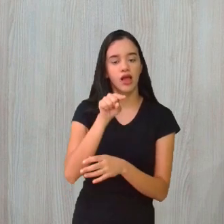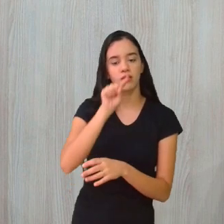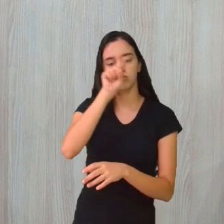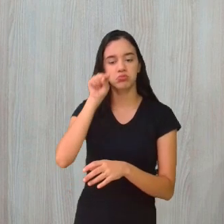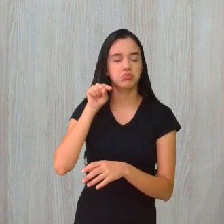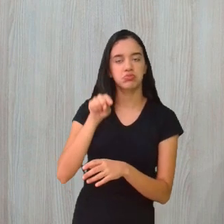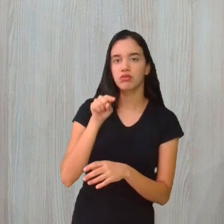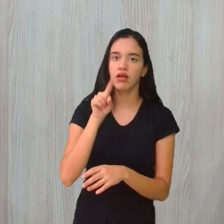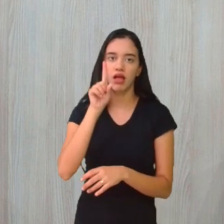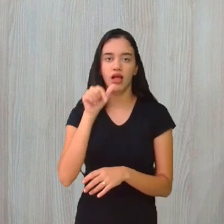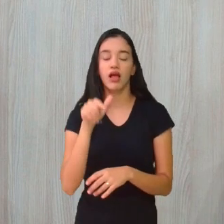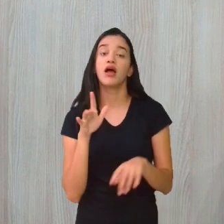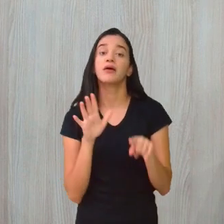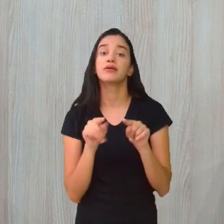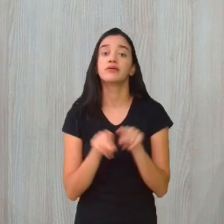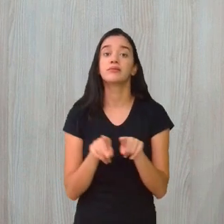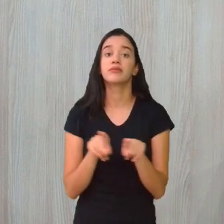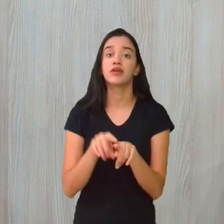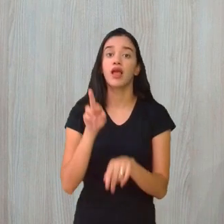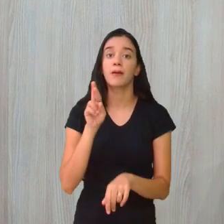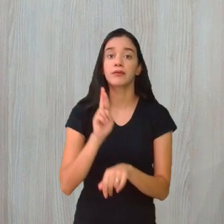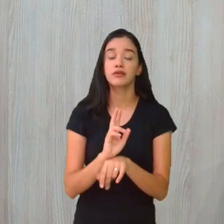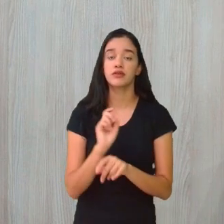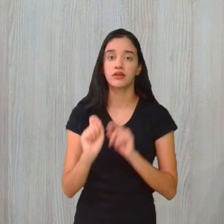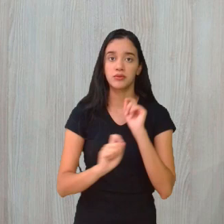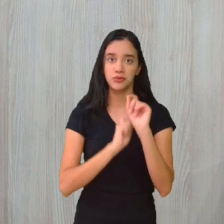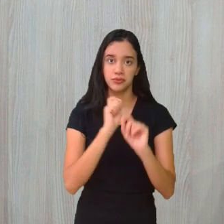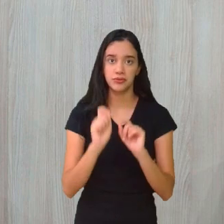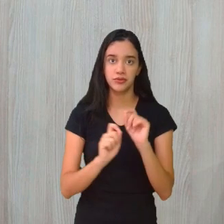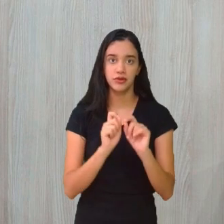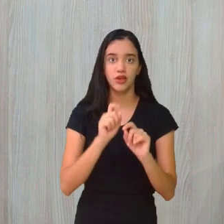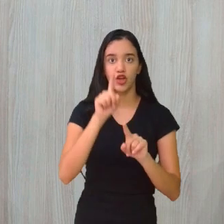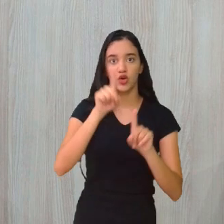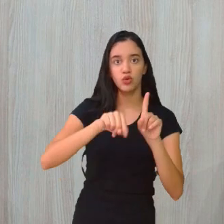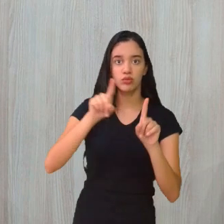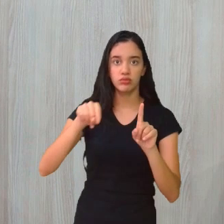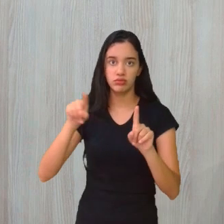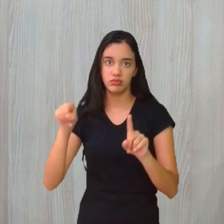também para representar graficamente